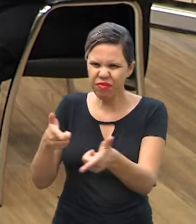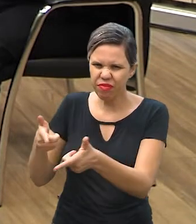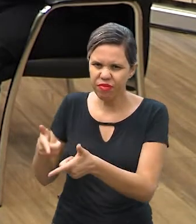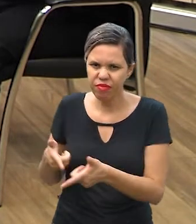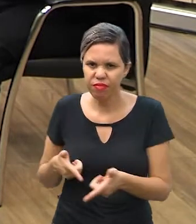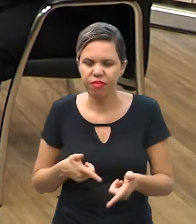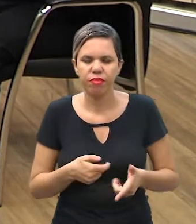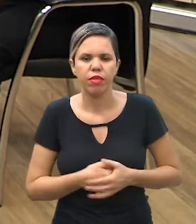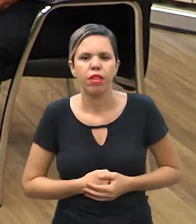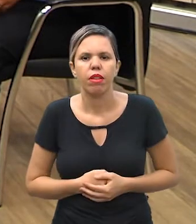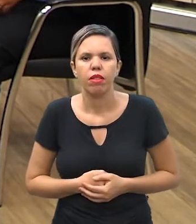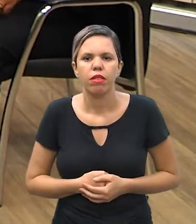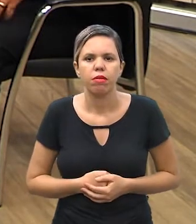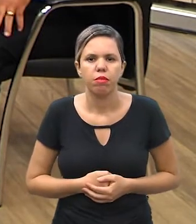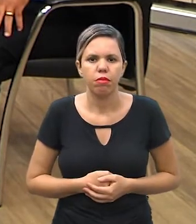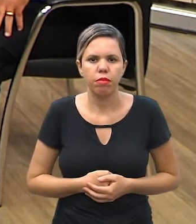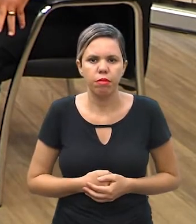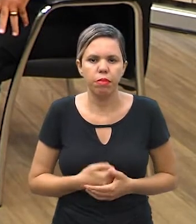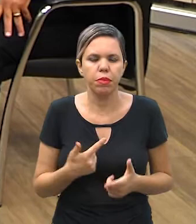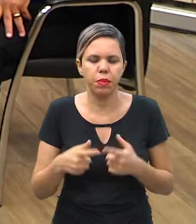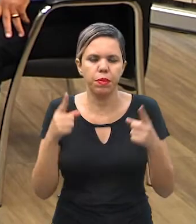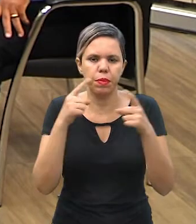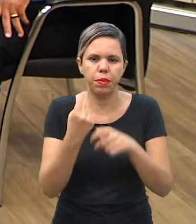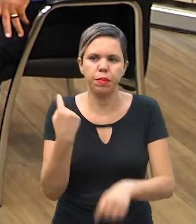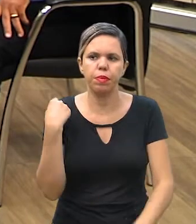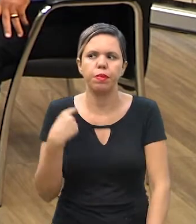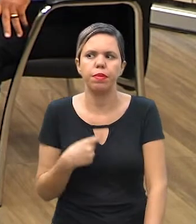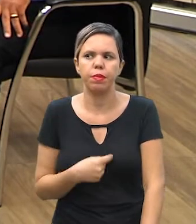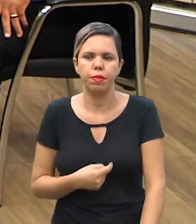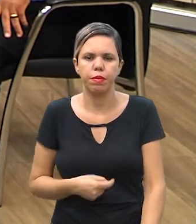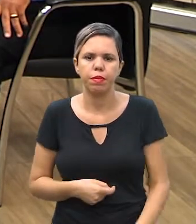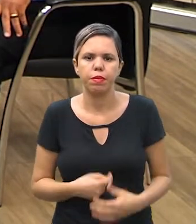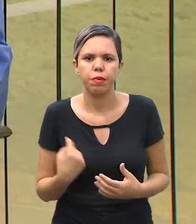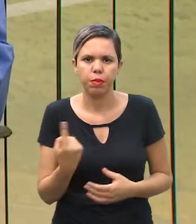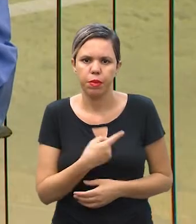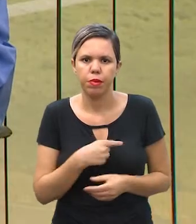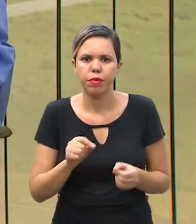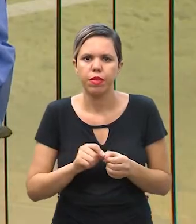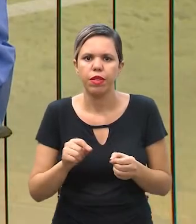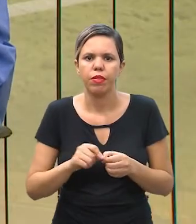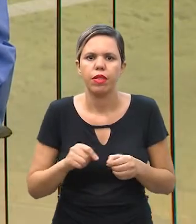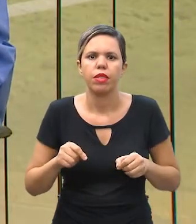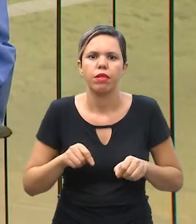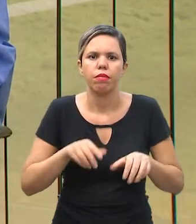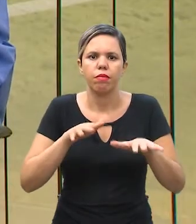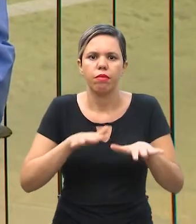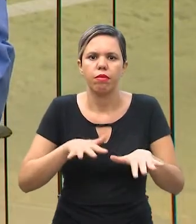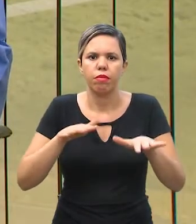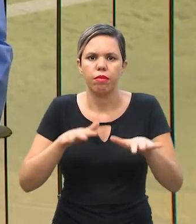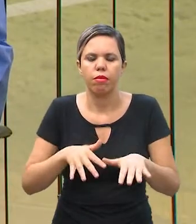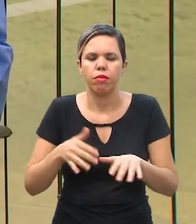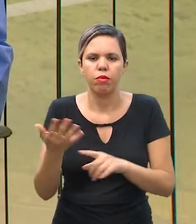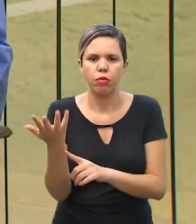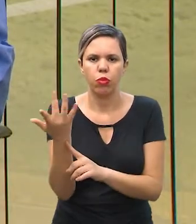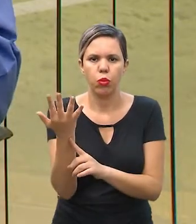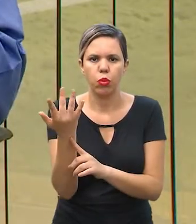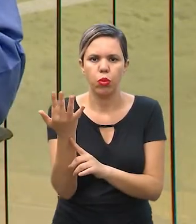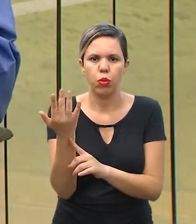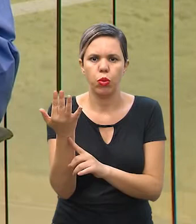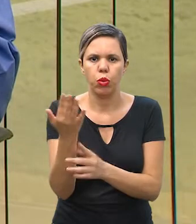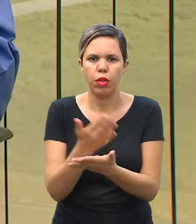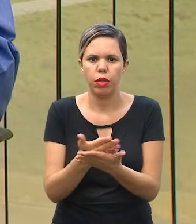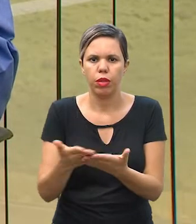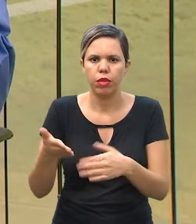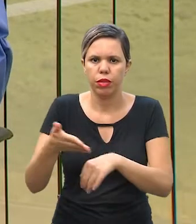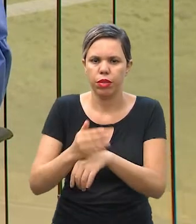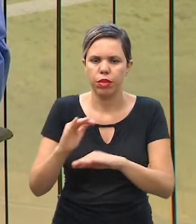tinha muitos... a situação era muito complicada lá, sabe? Então nós fizemos uma caminhada com velas na entrada do